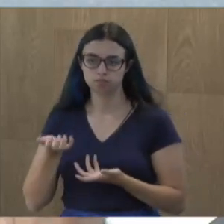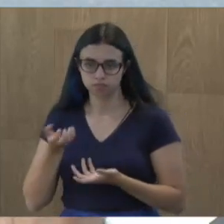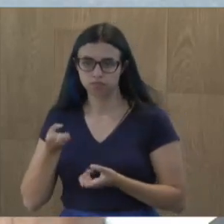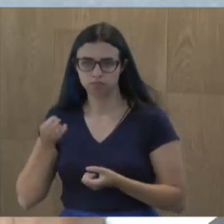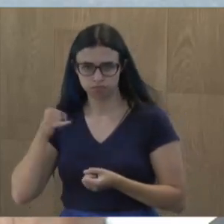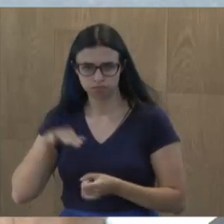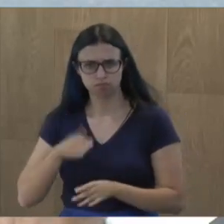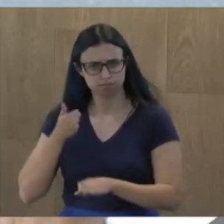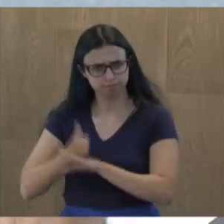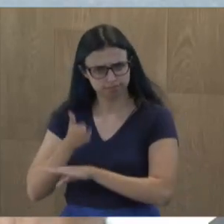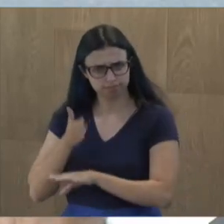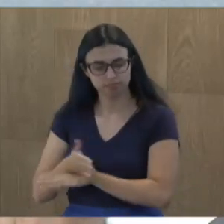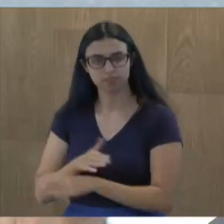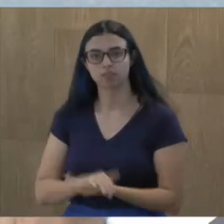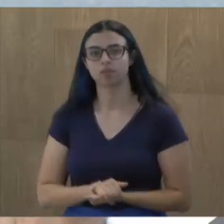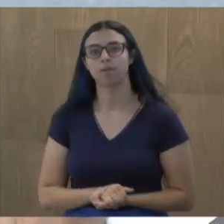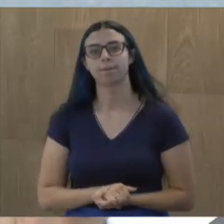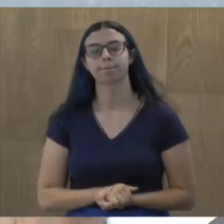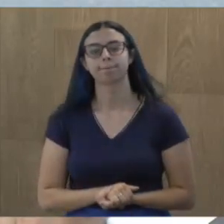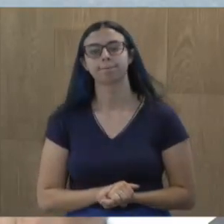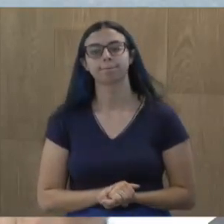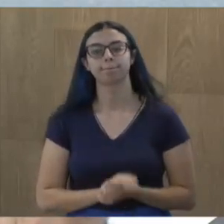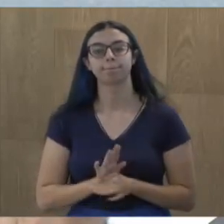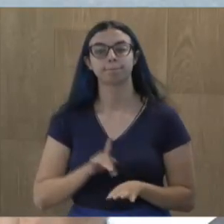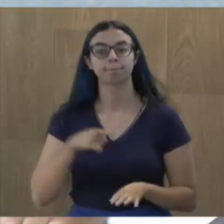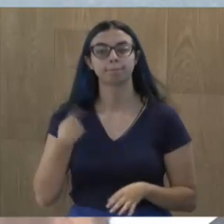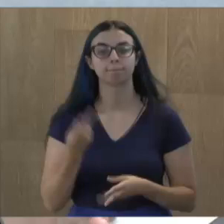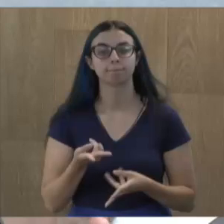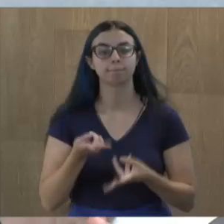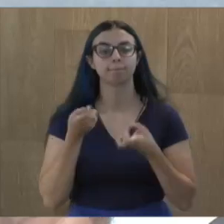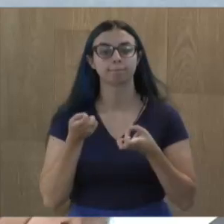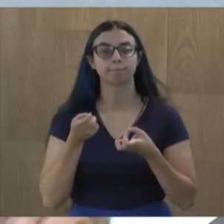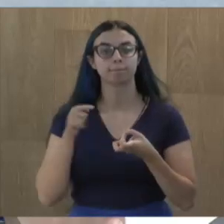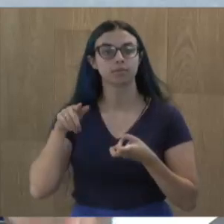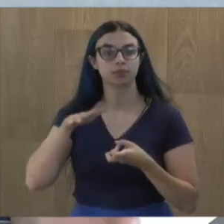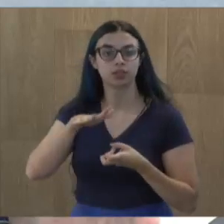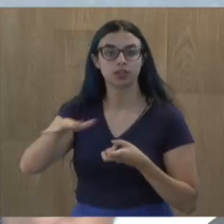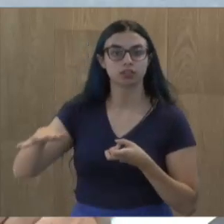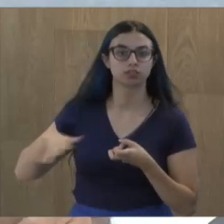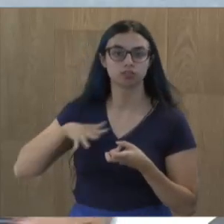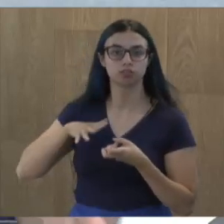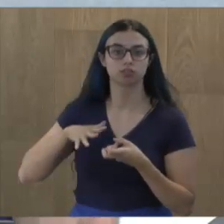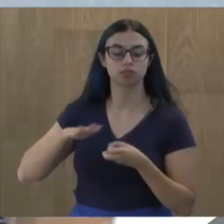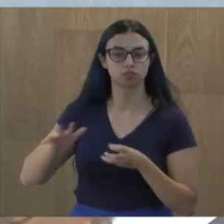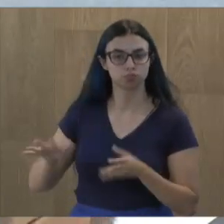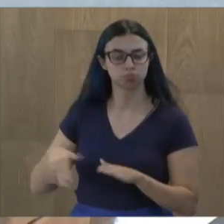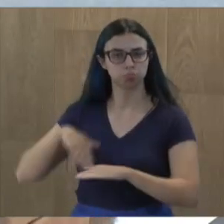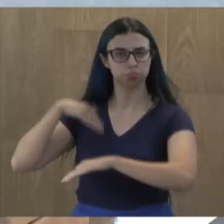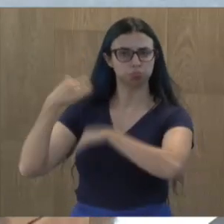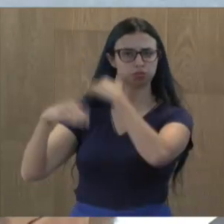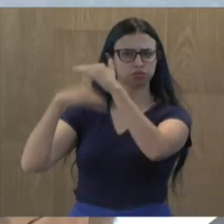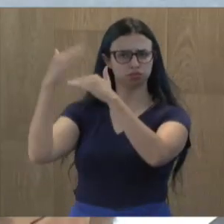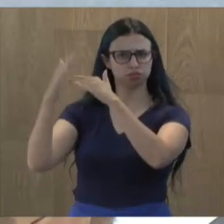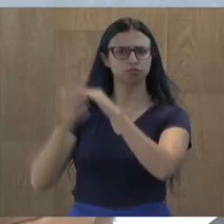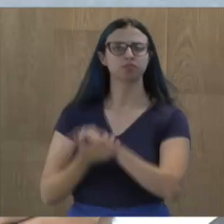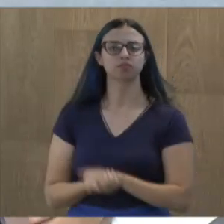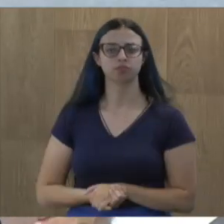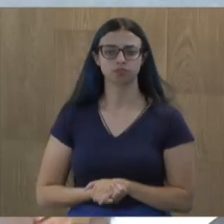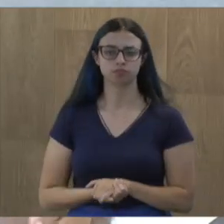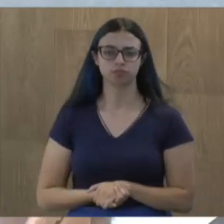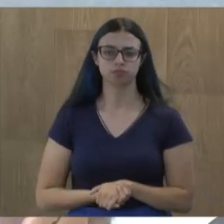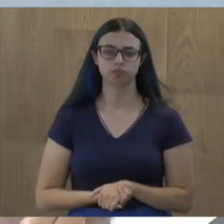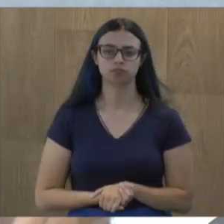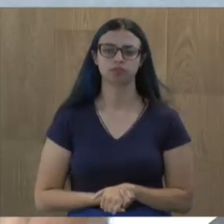lá. Mas a gente vê a prosperidade daquela região. O Tião, parceiro, acredito que ele vai fazer o mais